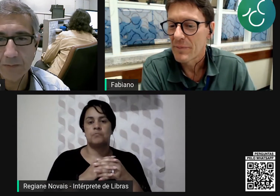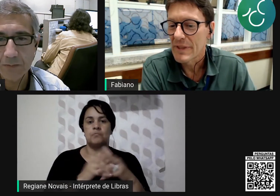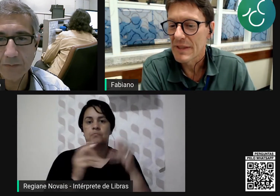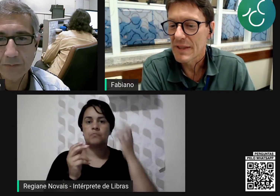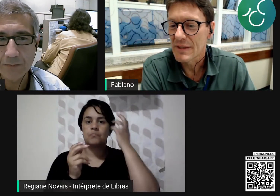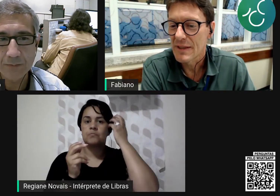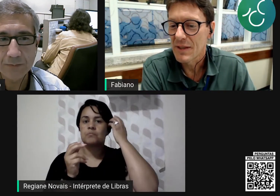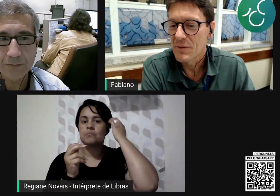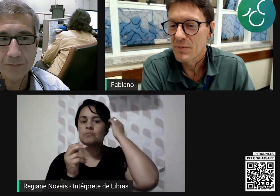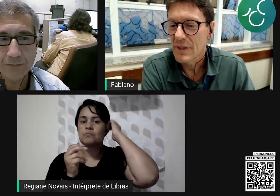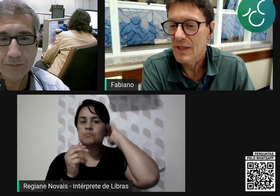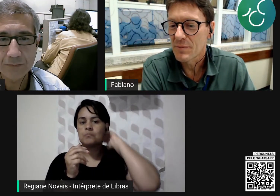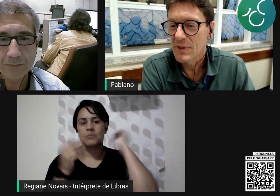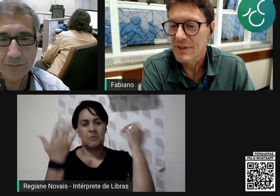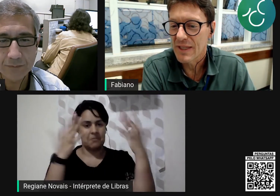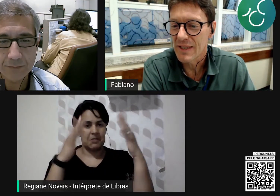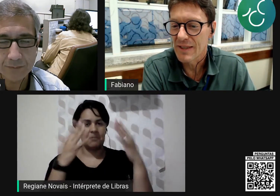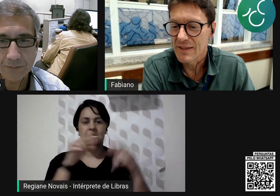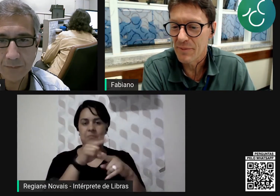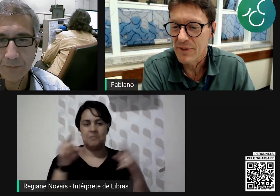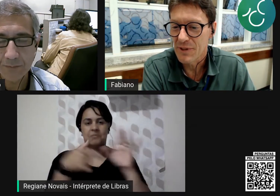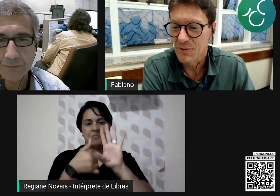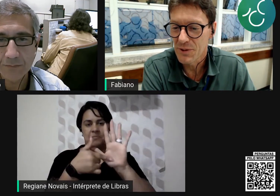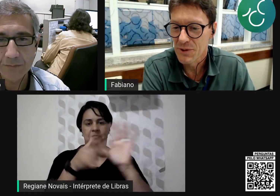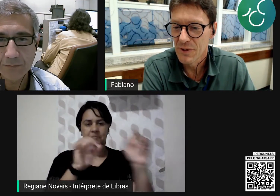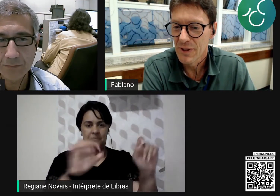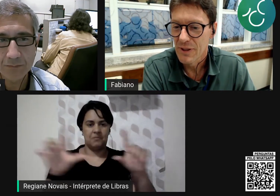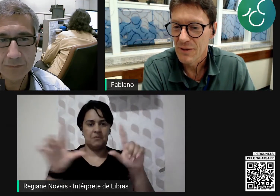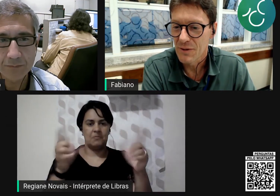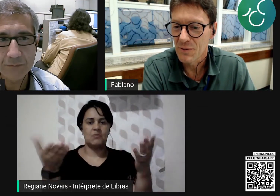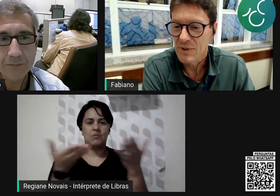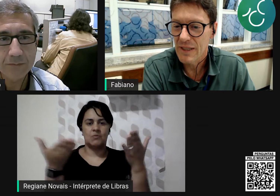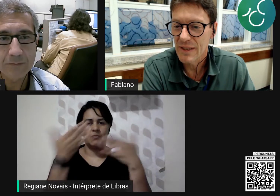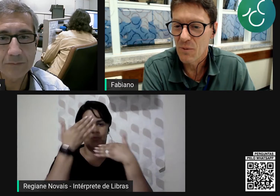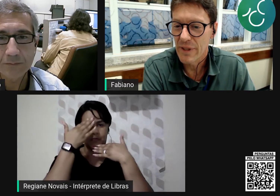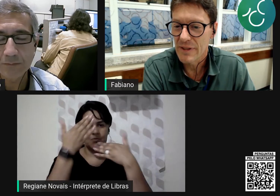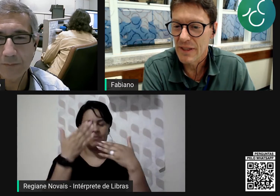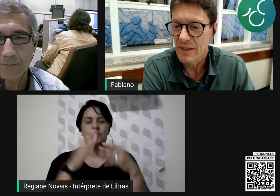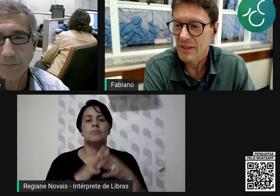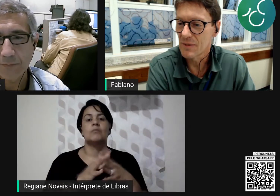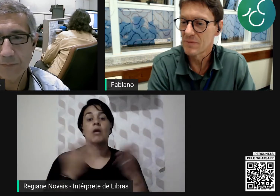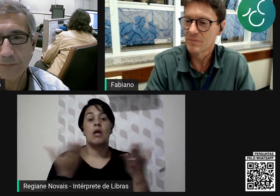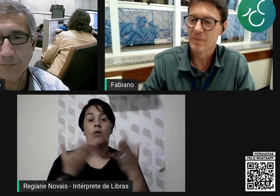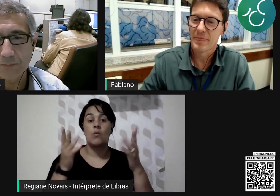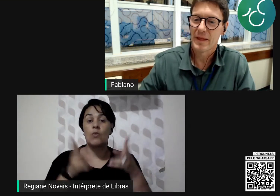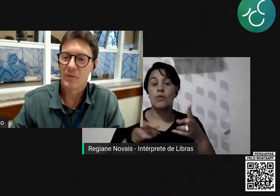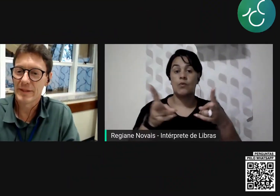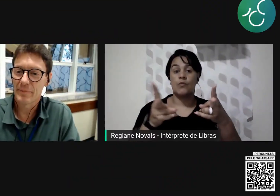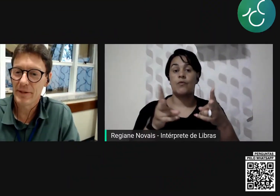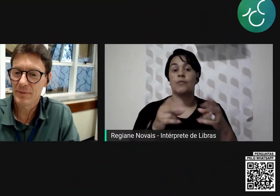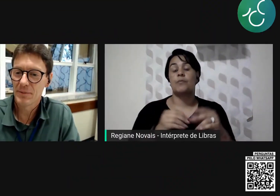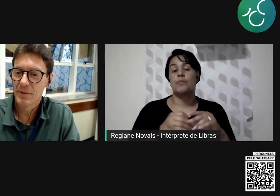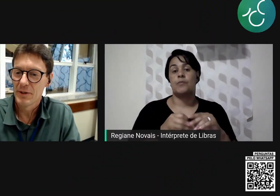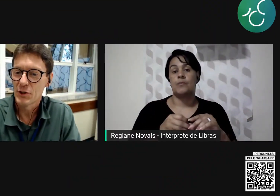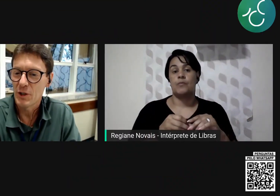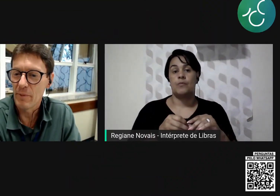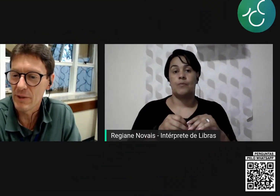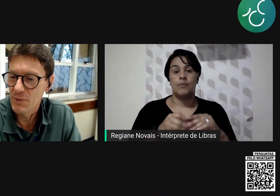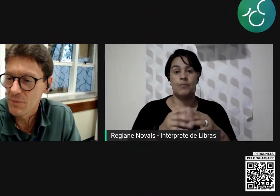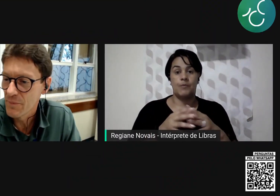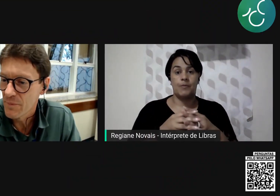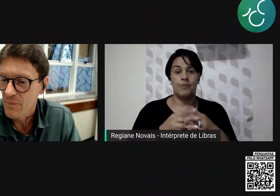pela apresentação e obrigado por estar aqui nessa mesa hoje. nós vamos dar sequência aqui ao andamento,